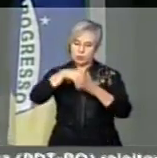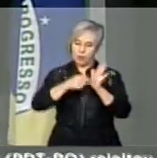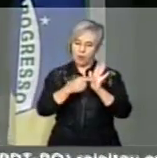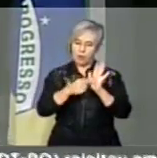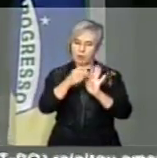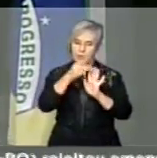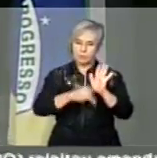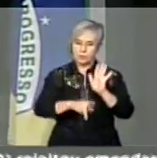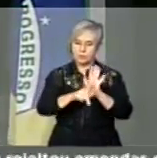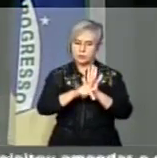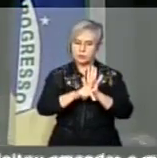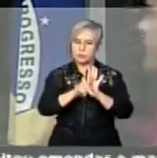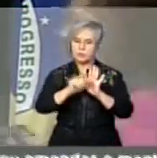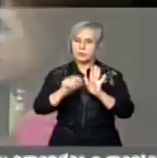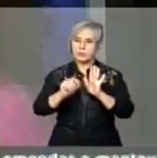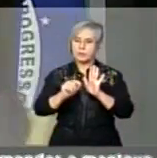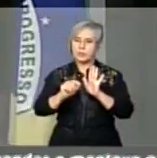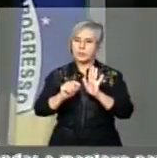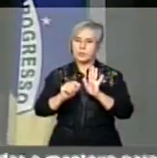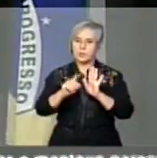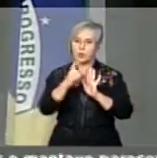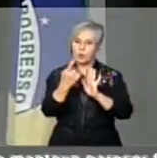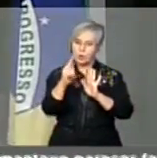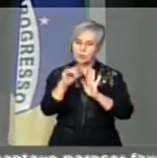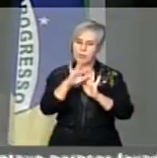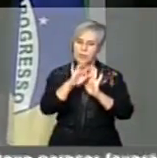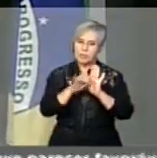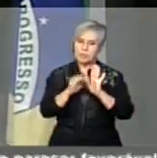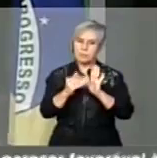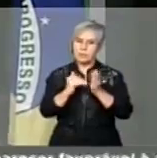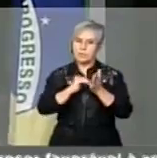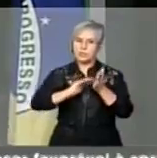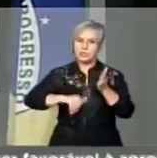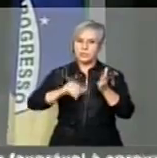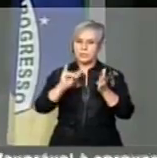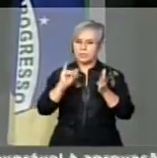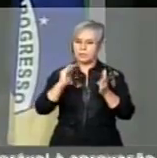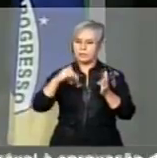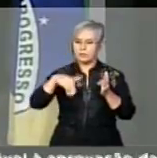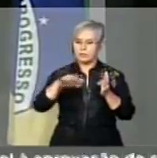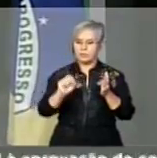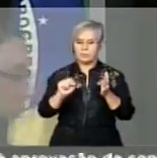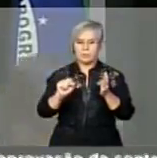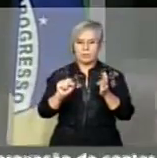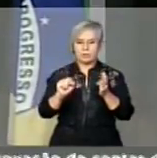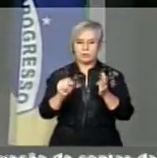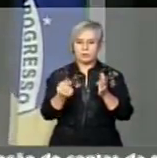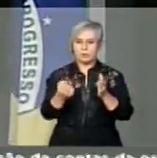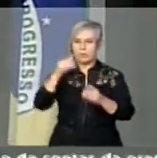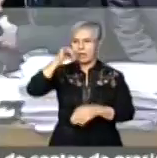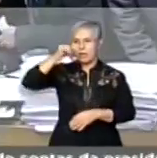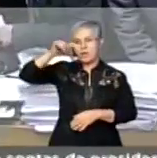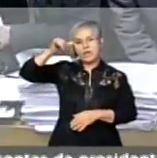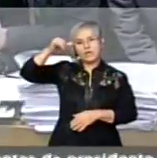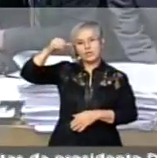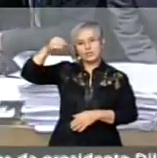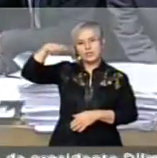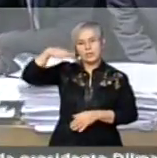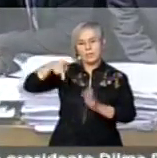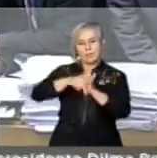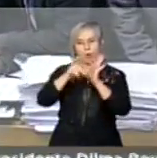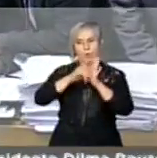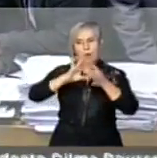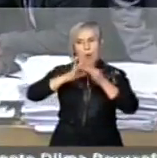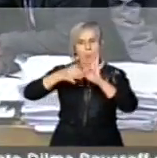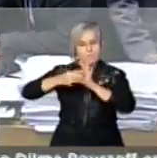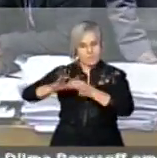uma outra emenda da medida provisória que isentaria de ICMS a geração de energia para as